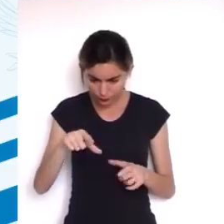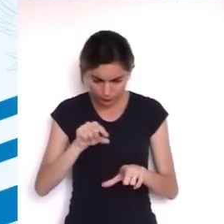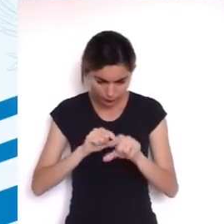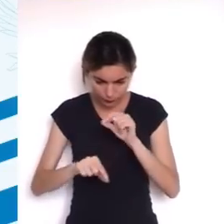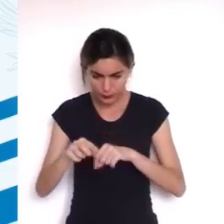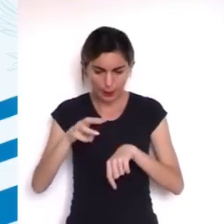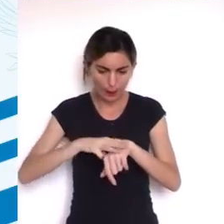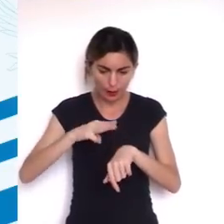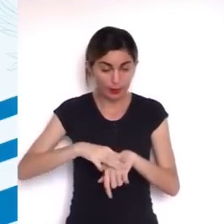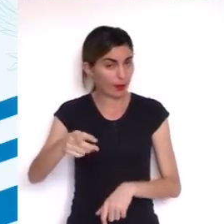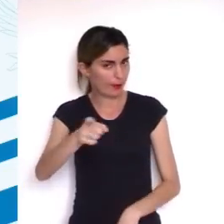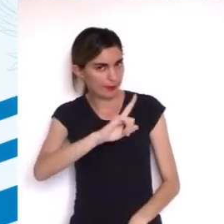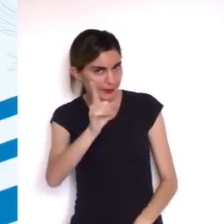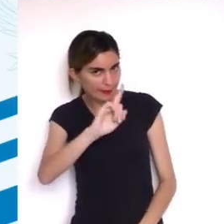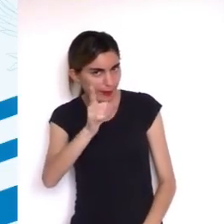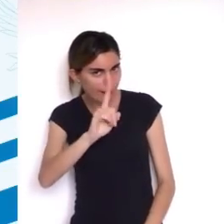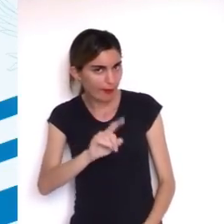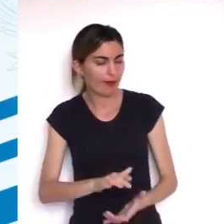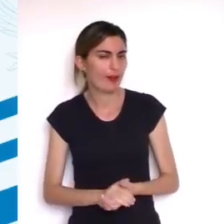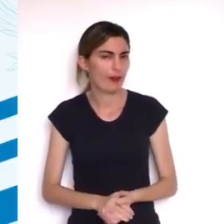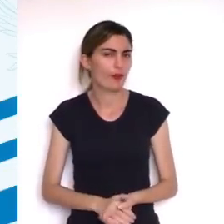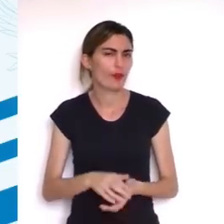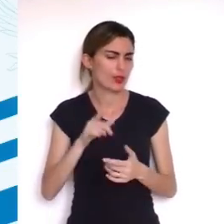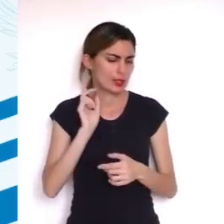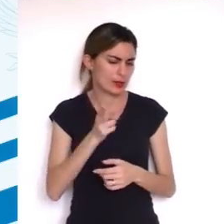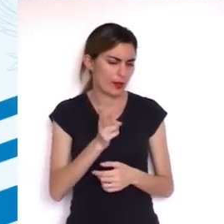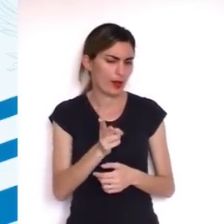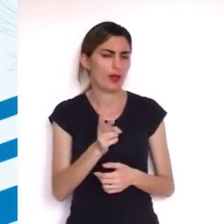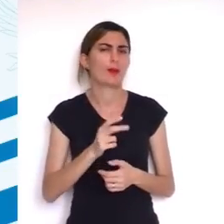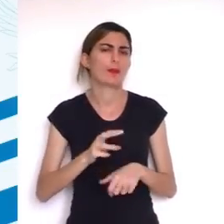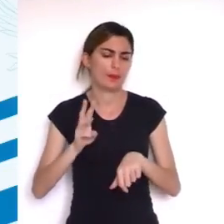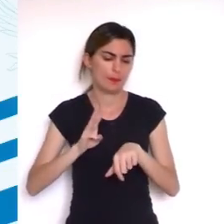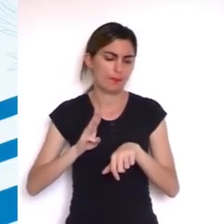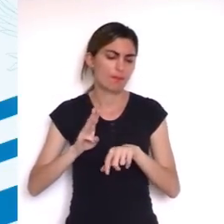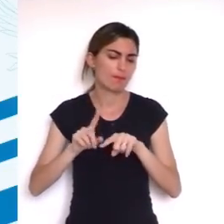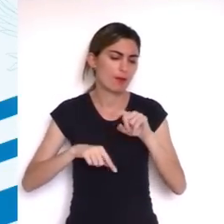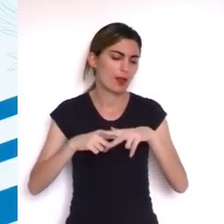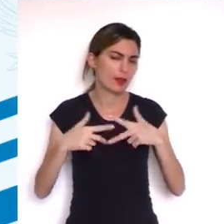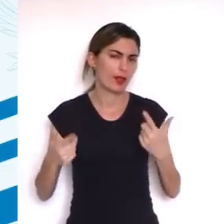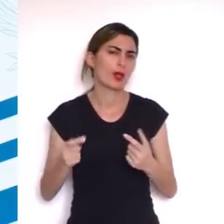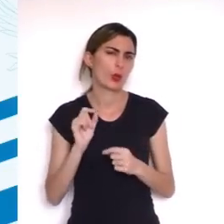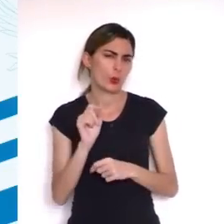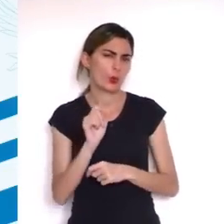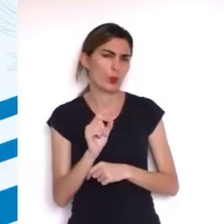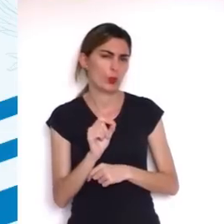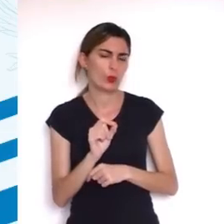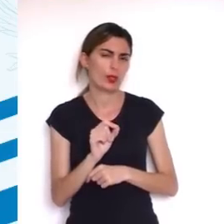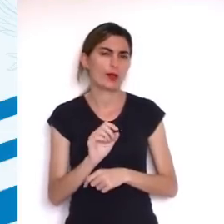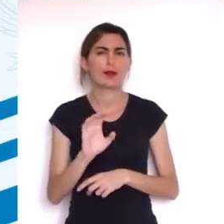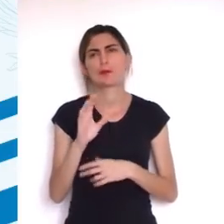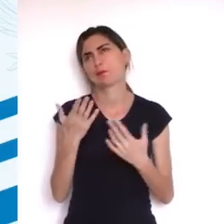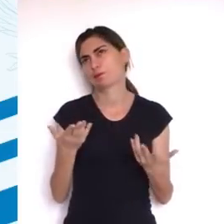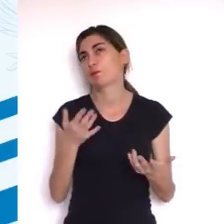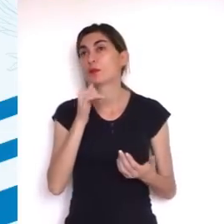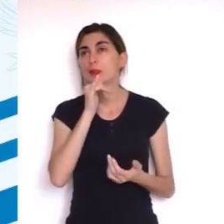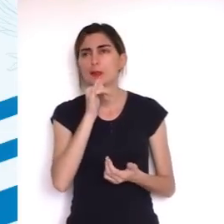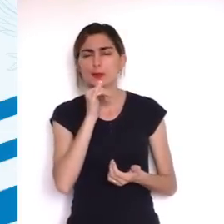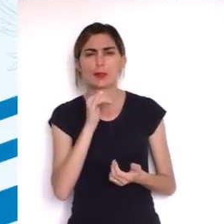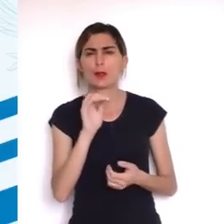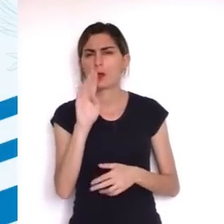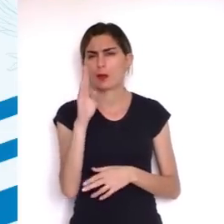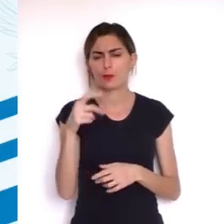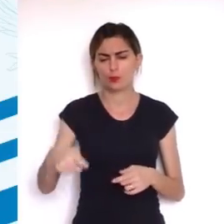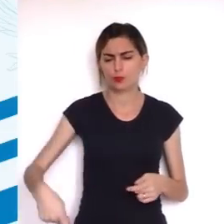não vá escolher a colher metálica, não. Escolha sempre o material que seja um mau condutor, ou